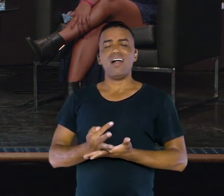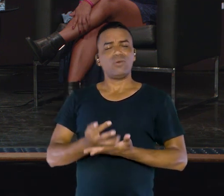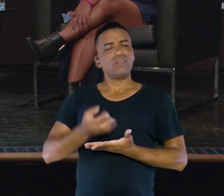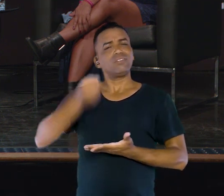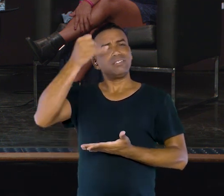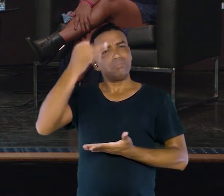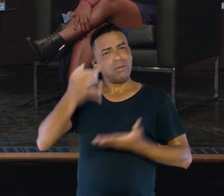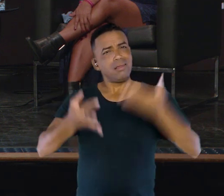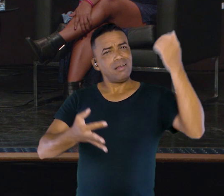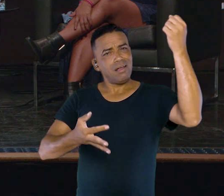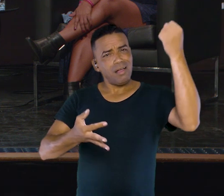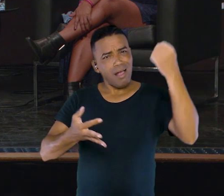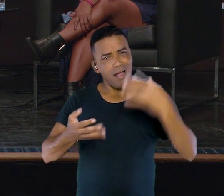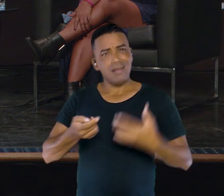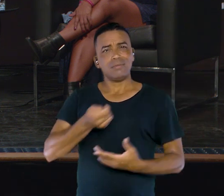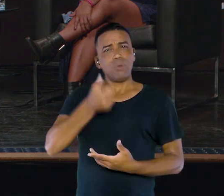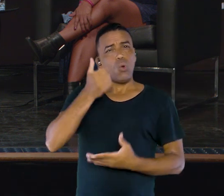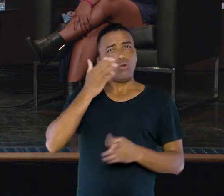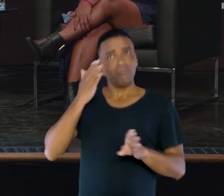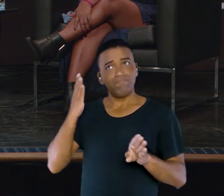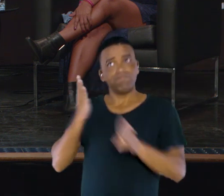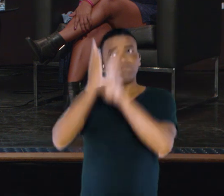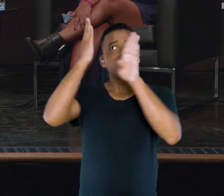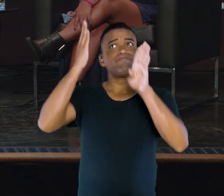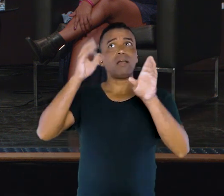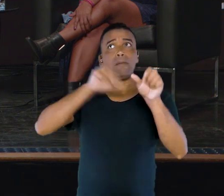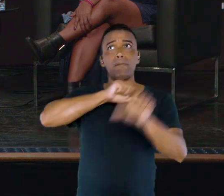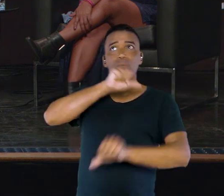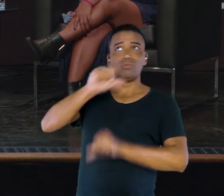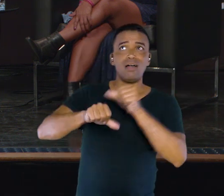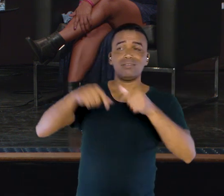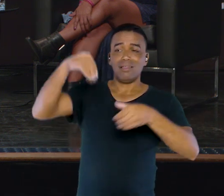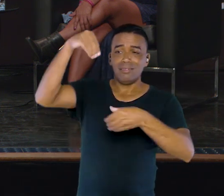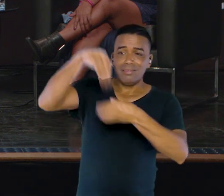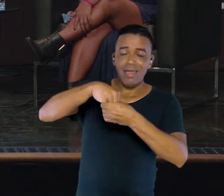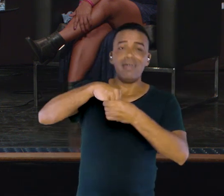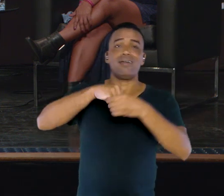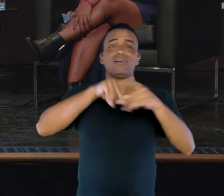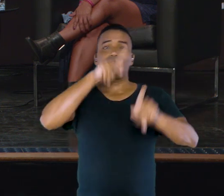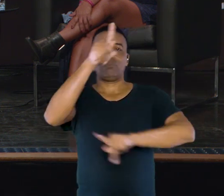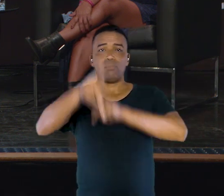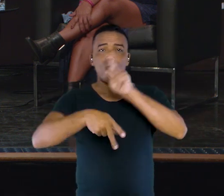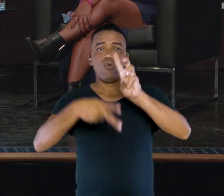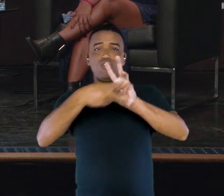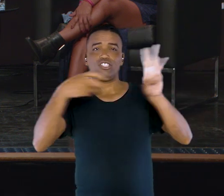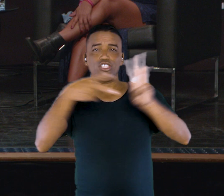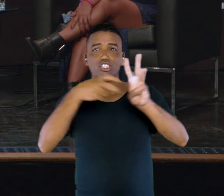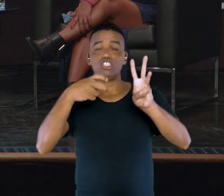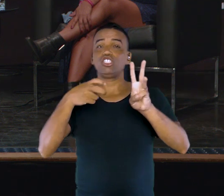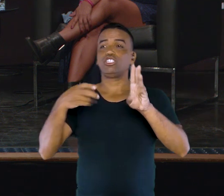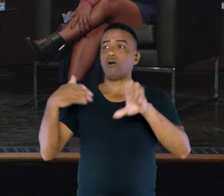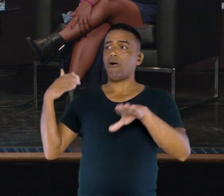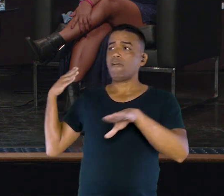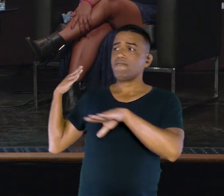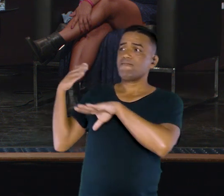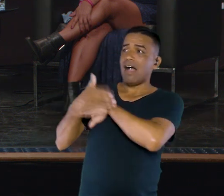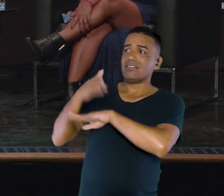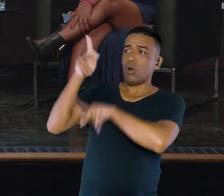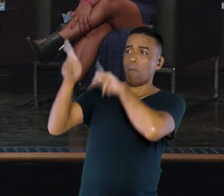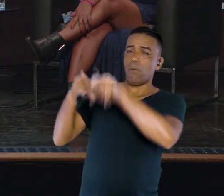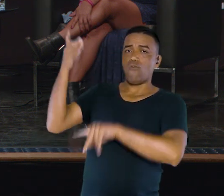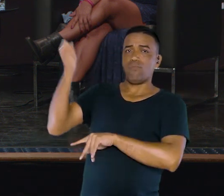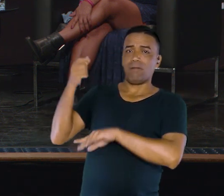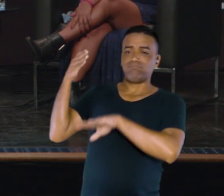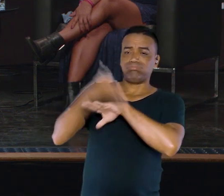Então eu queria te ouvir um pouquinho desses impactos, né, dentro do seu território dessa invasão,